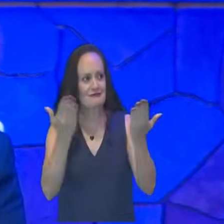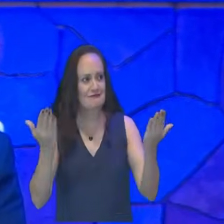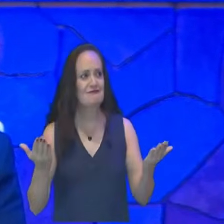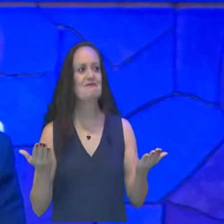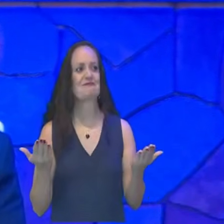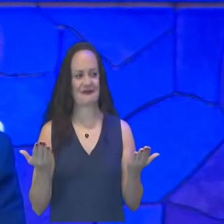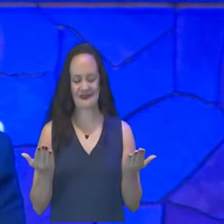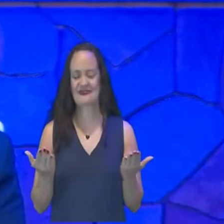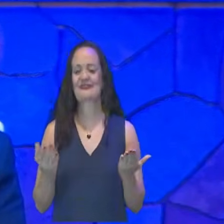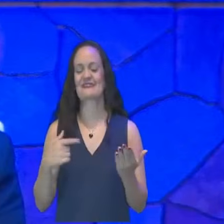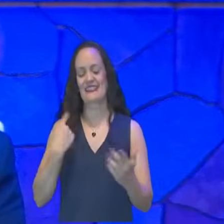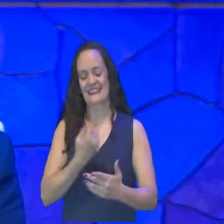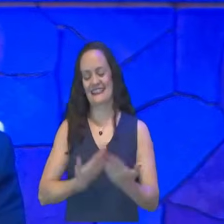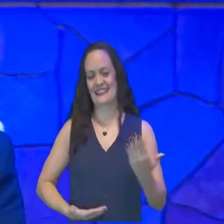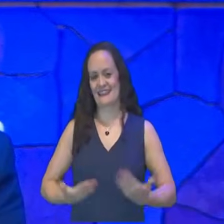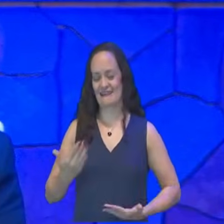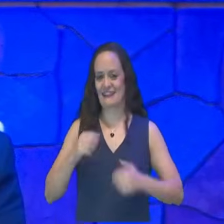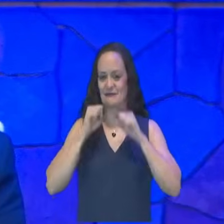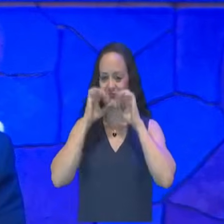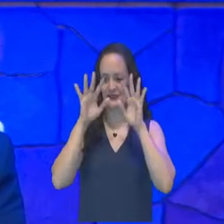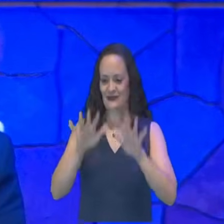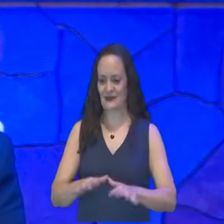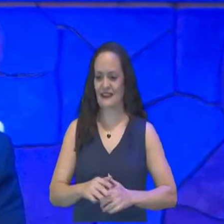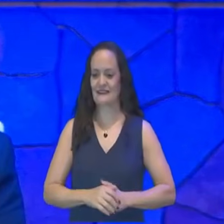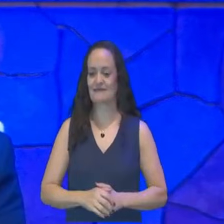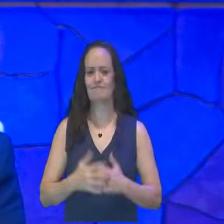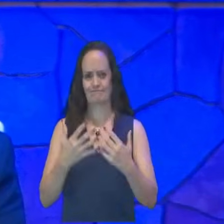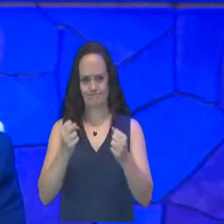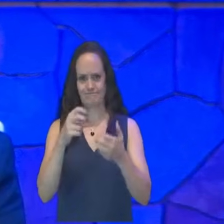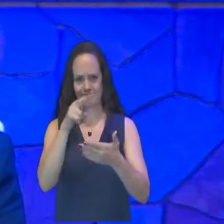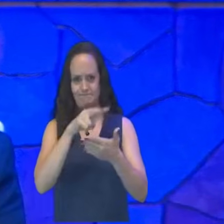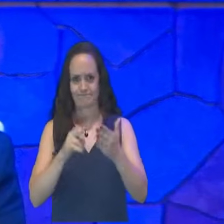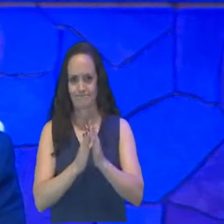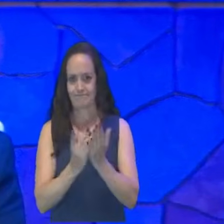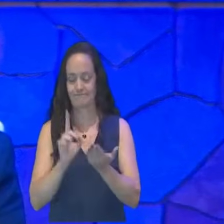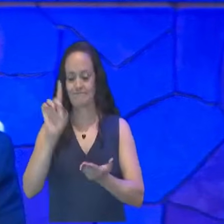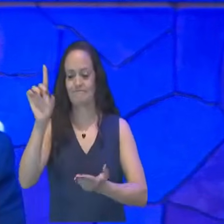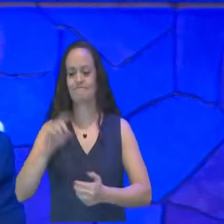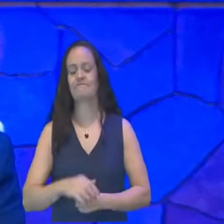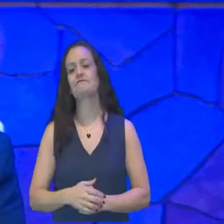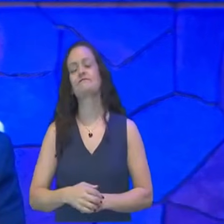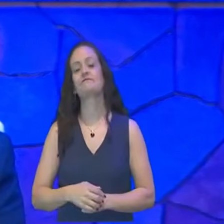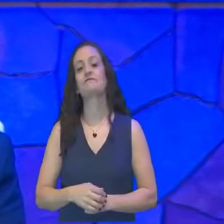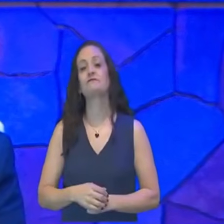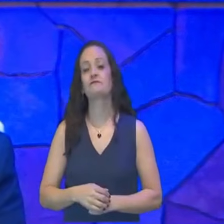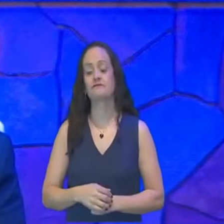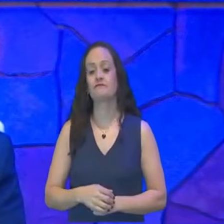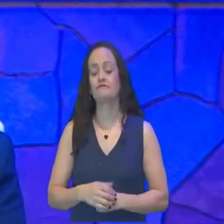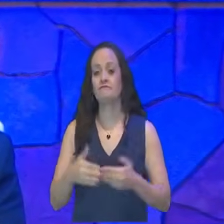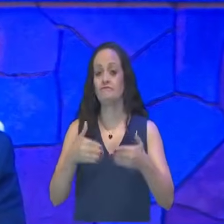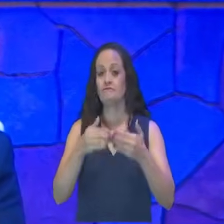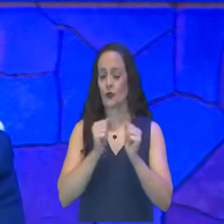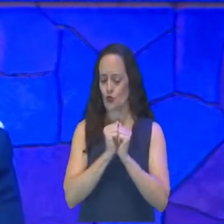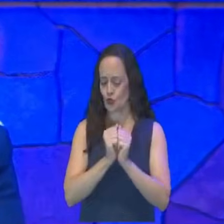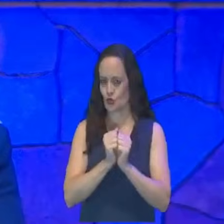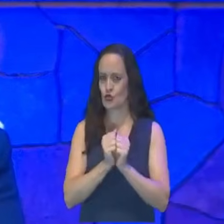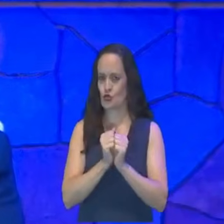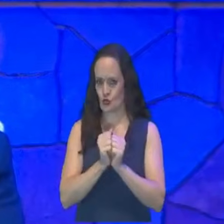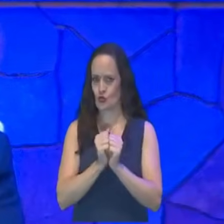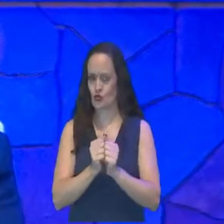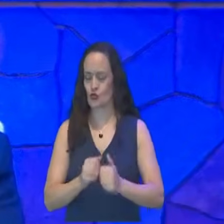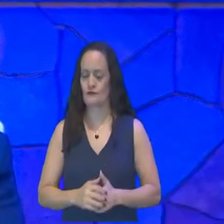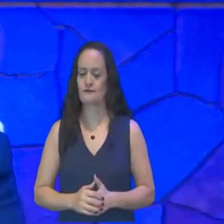que nós temos servido e abençoado. Pois bem, meus irmãos, façamos a leitura, eu peço que os irmãos acompanhem, por